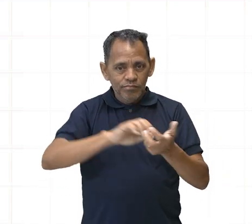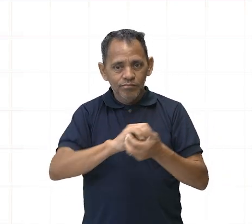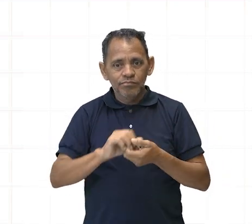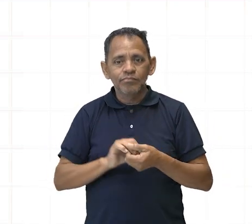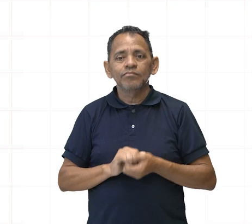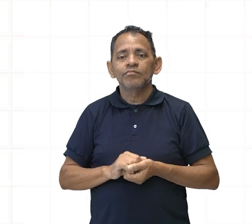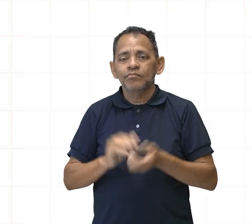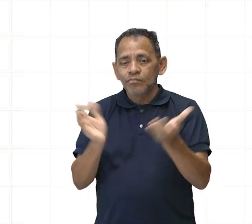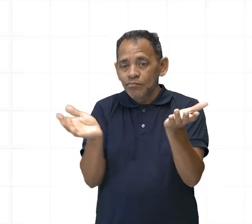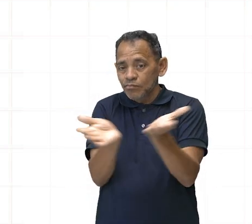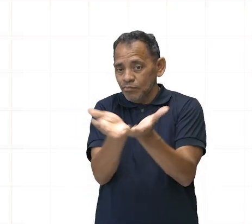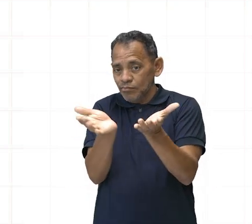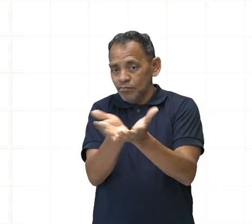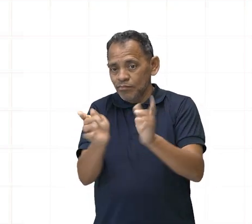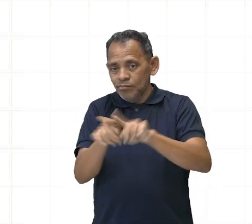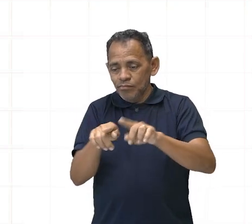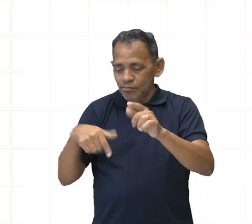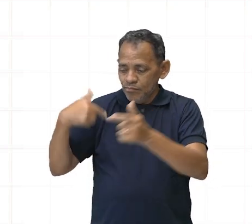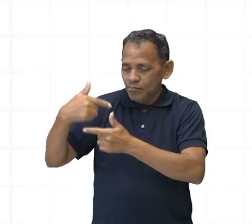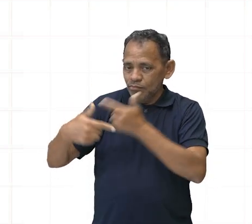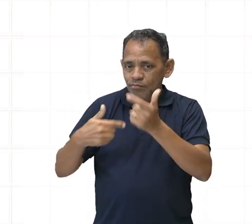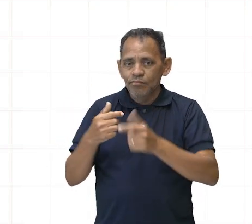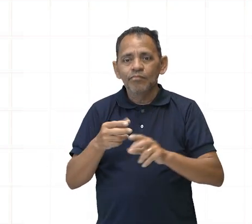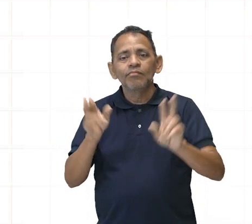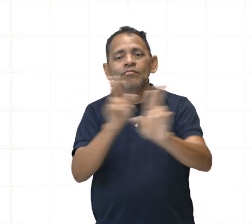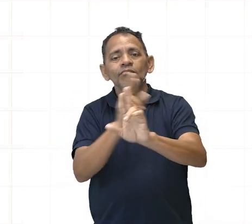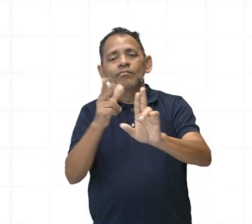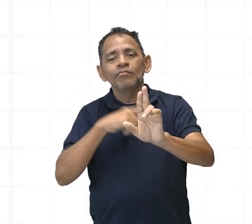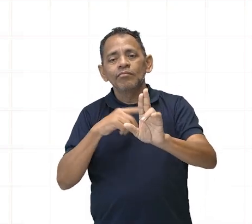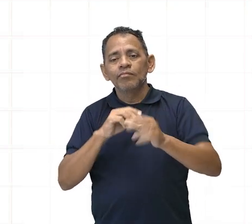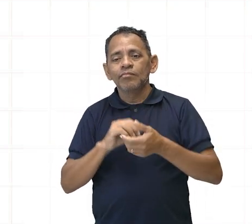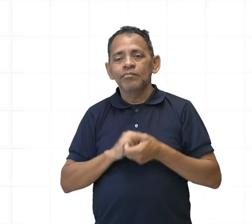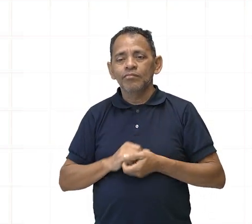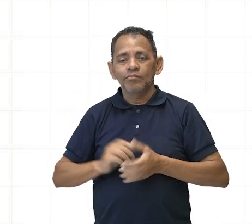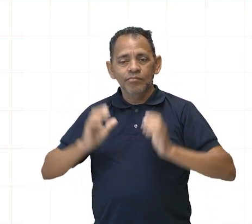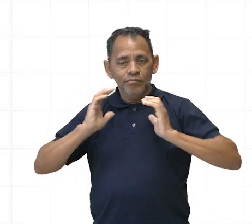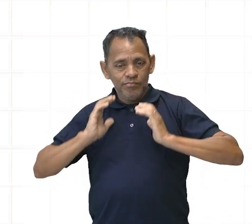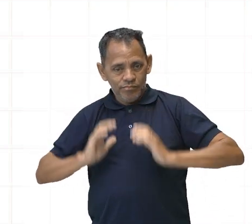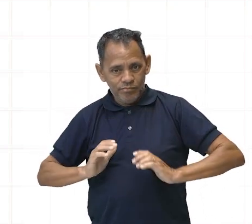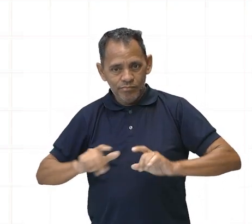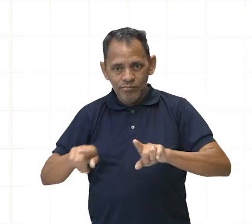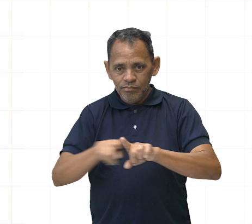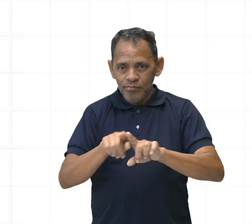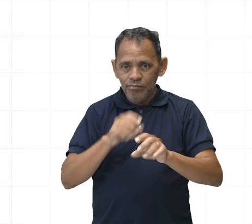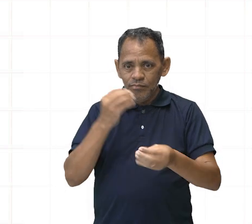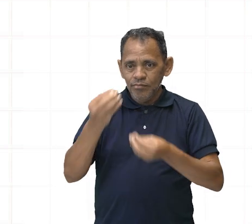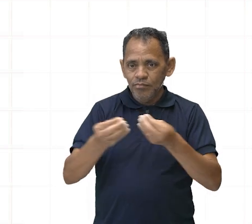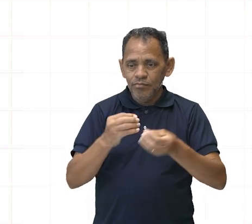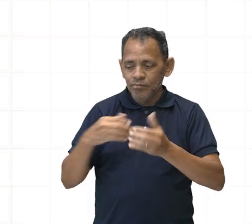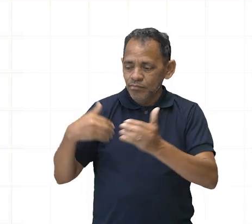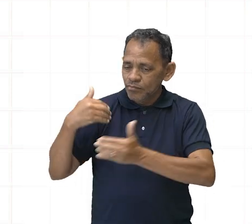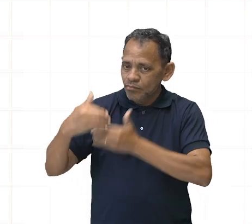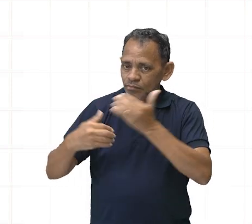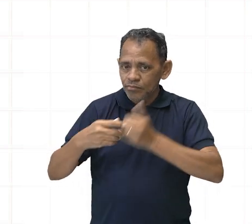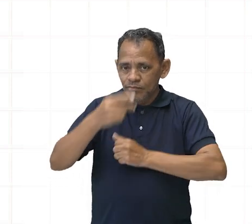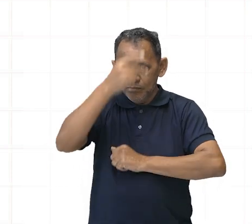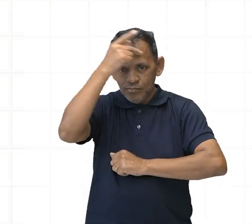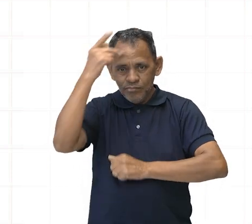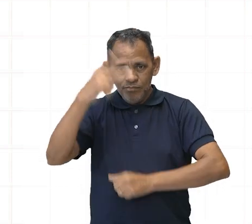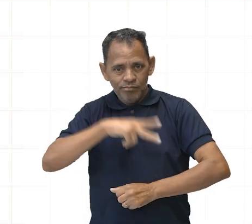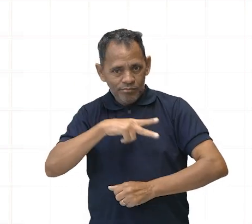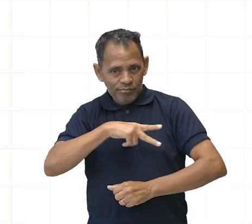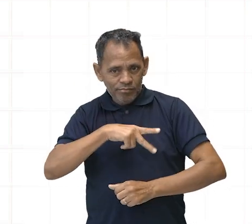o trabalho ele passou a ser associado o quê? A um valor moral, né? E ao desenvolvimento pessoal